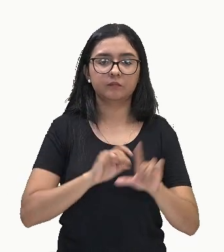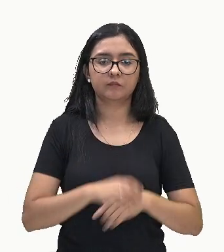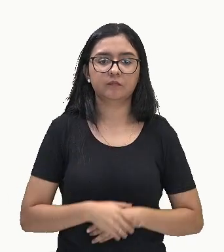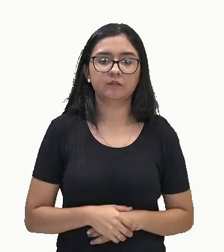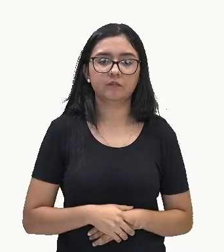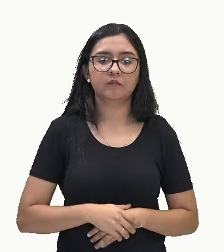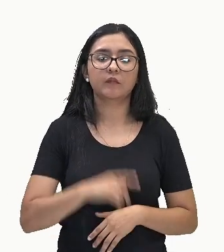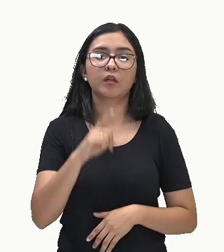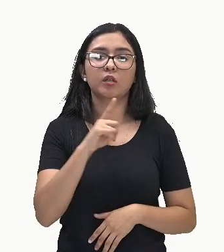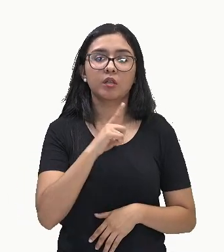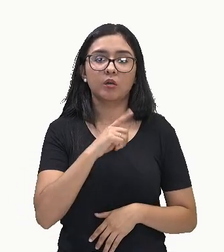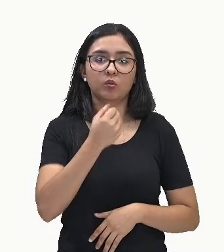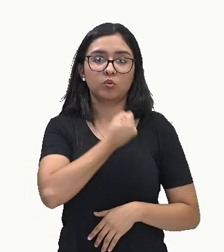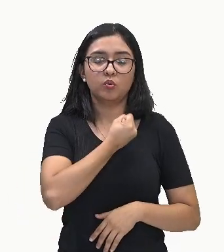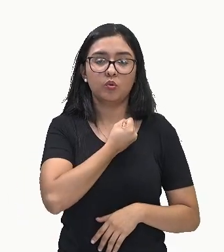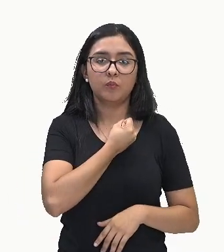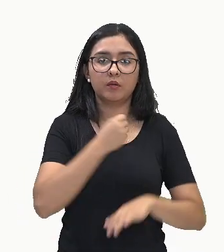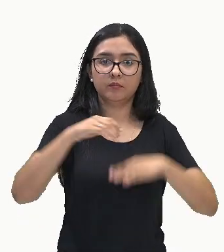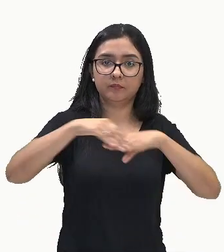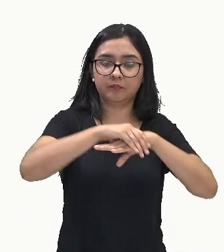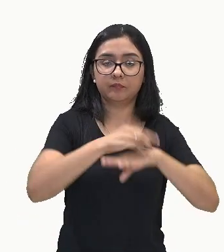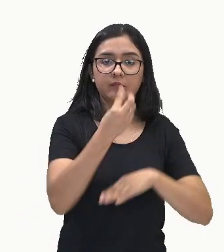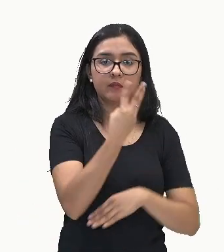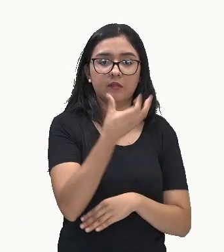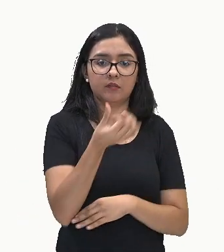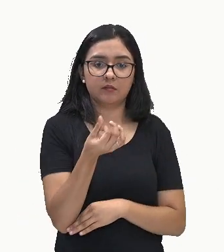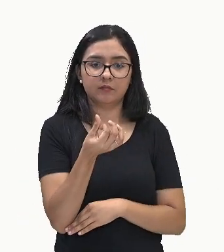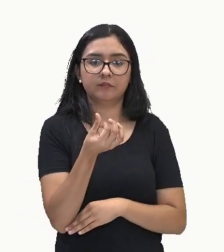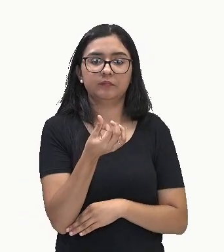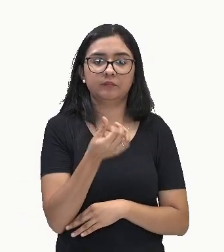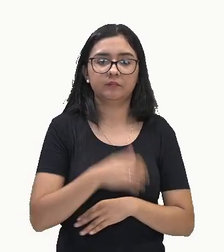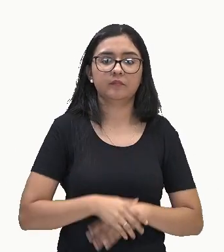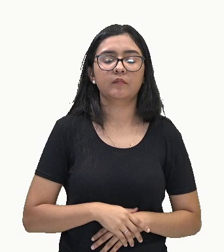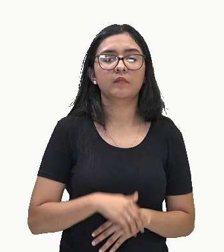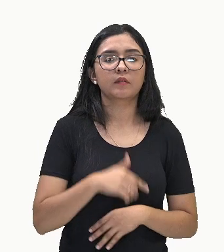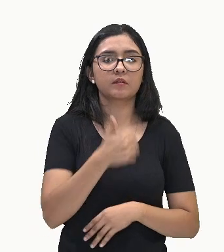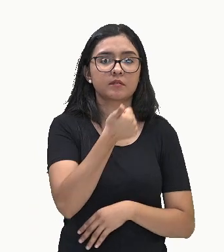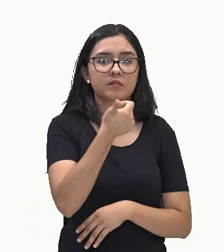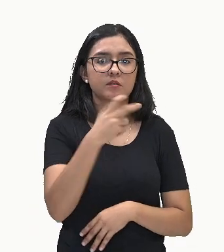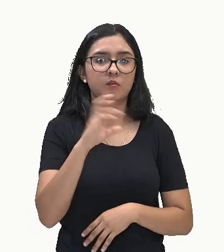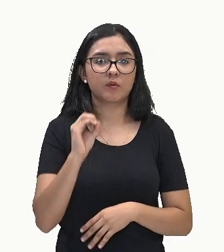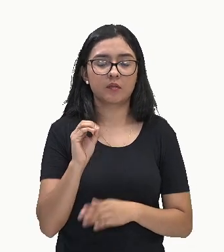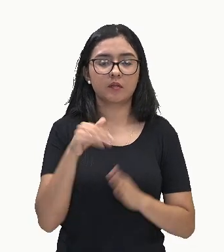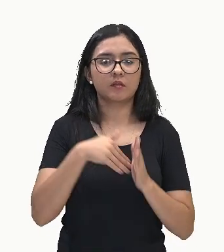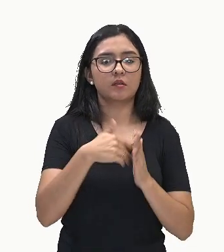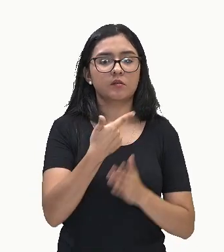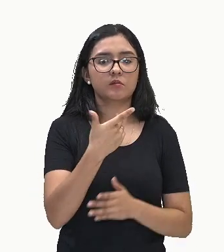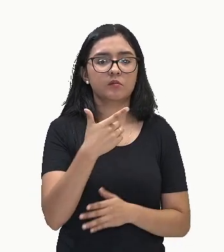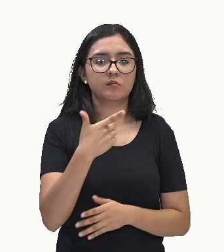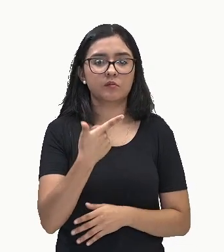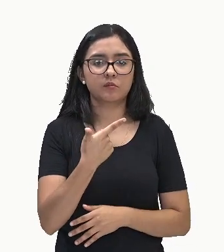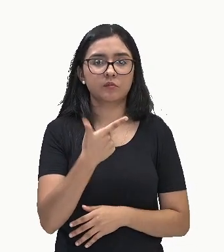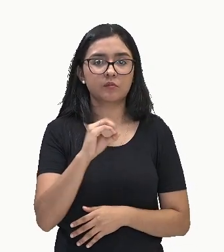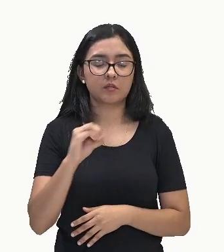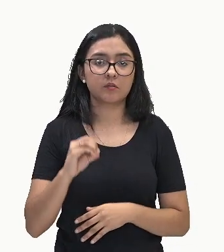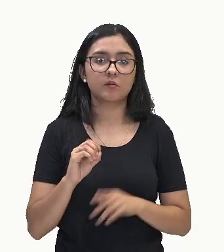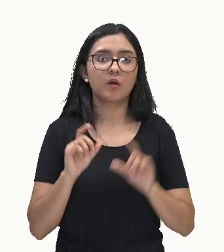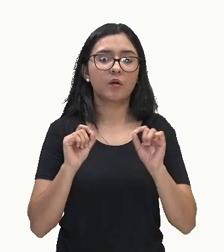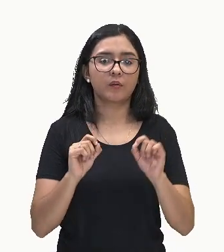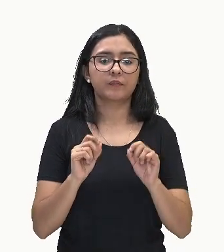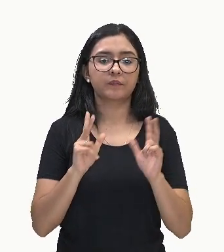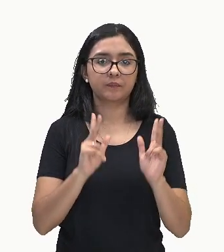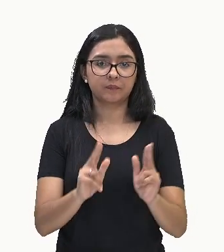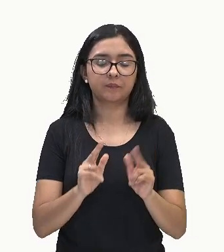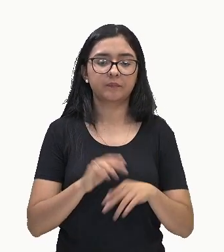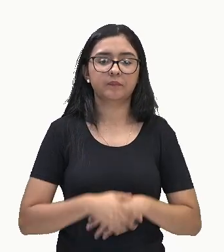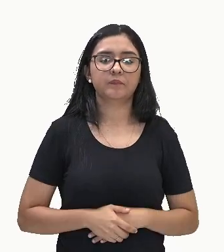número 36 aqui com o valor entre 150 e 200 né igual a